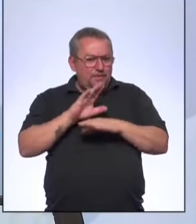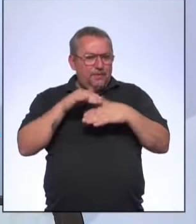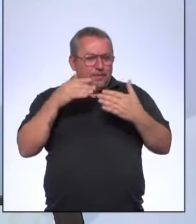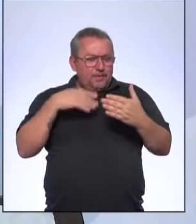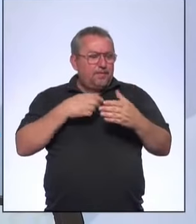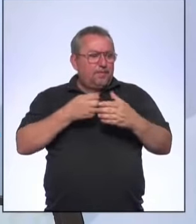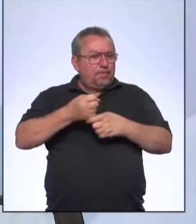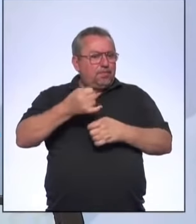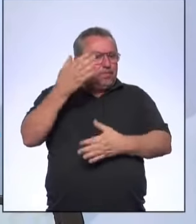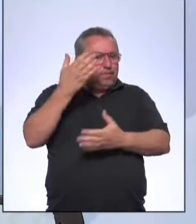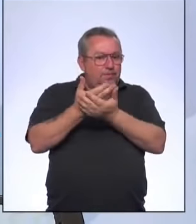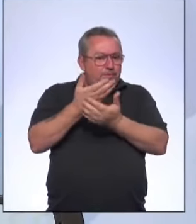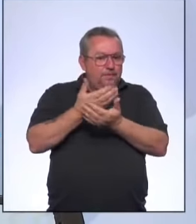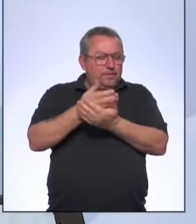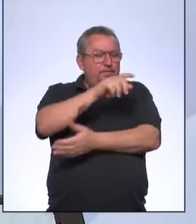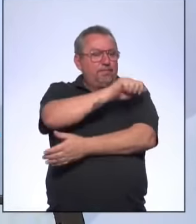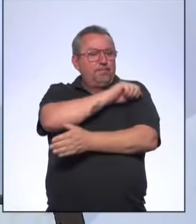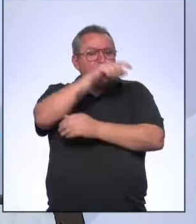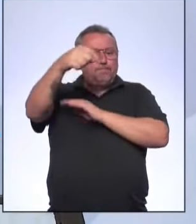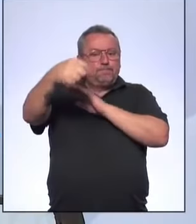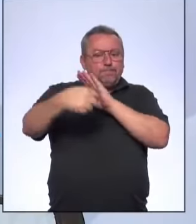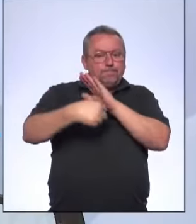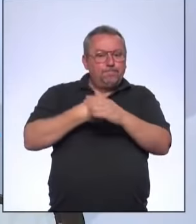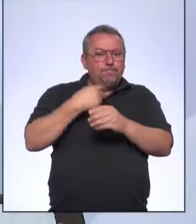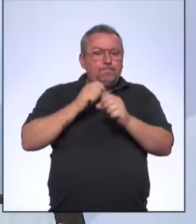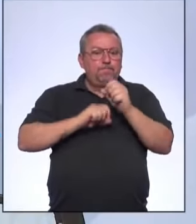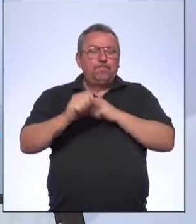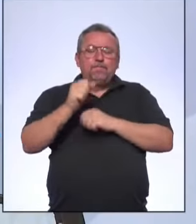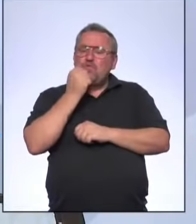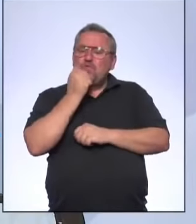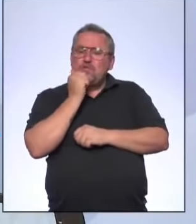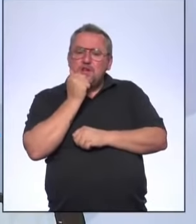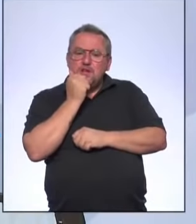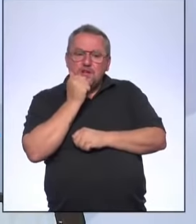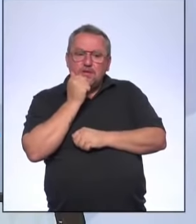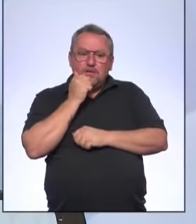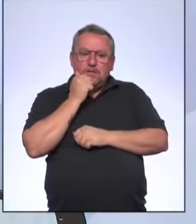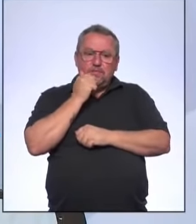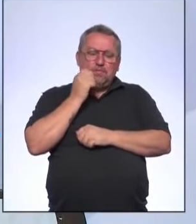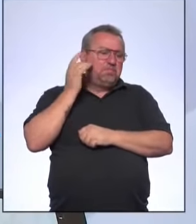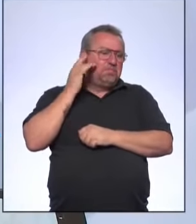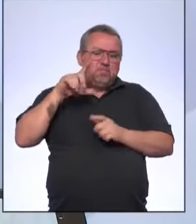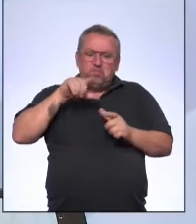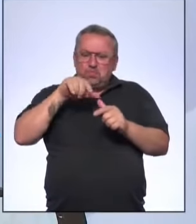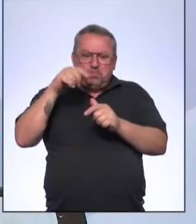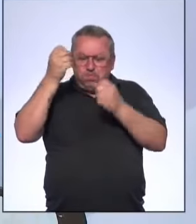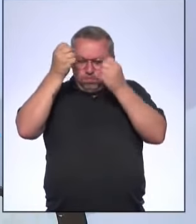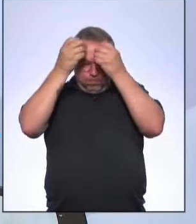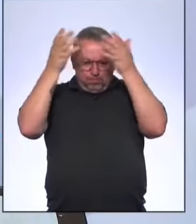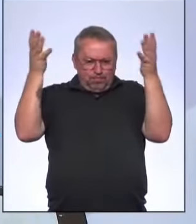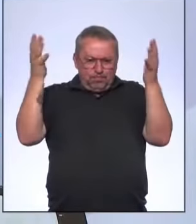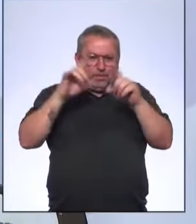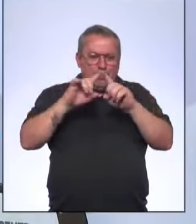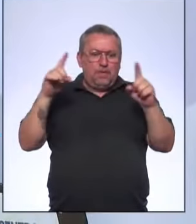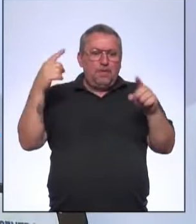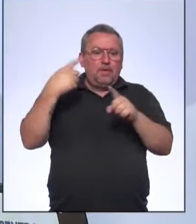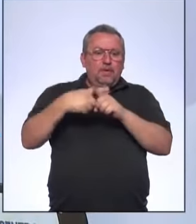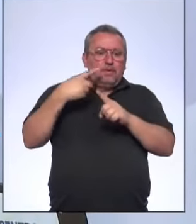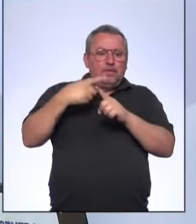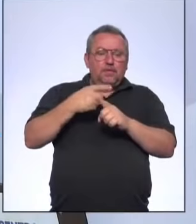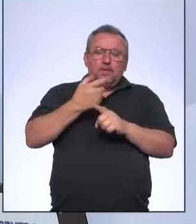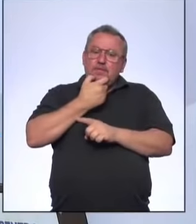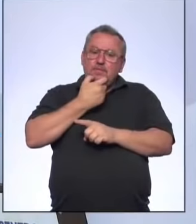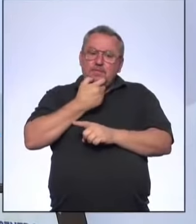quando eu estava moderando a aula os alunos perguntavam assim era aula de ciências eu não me engano o era geografia não lembro mas porque